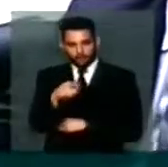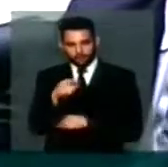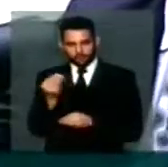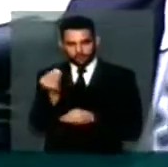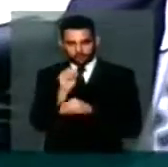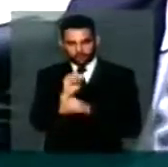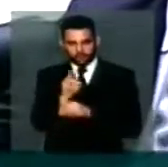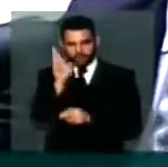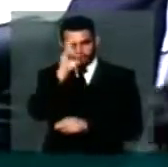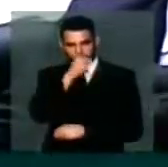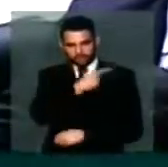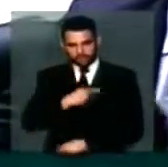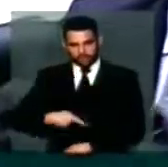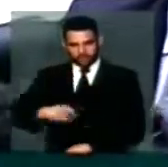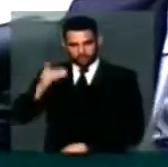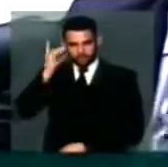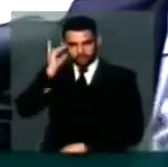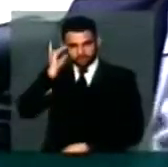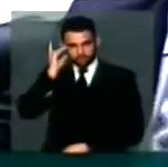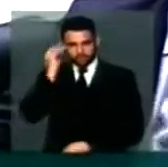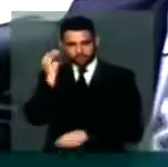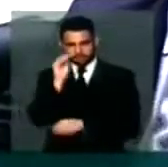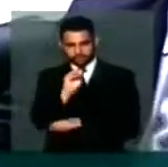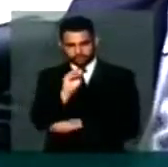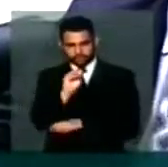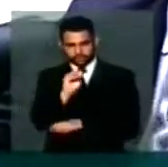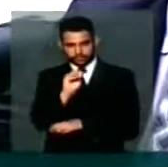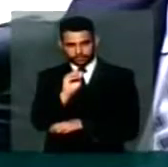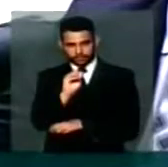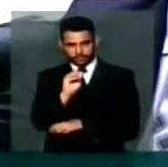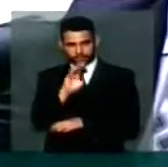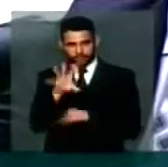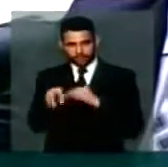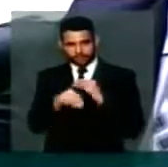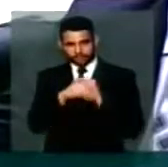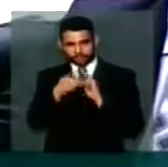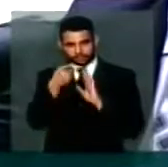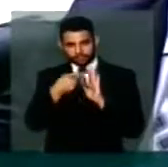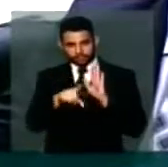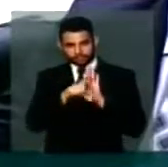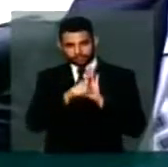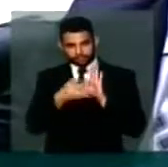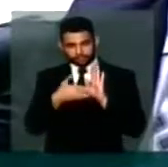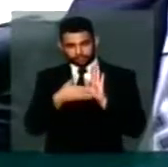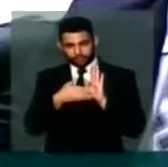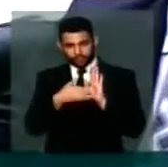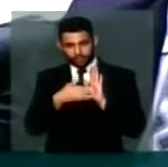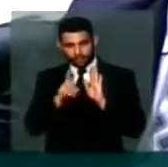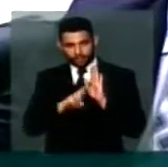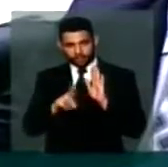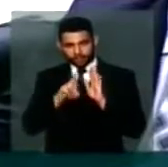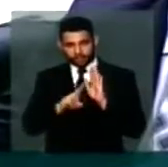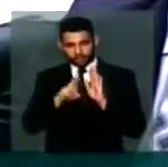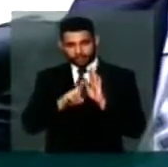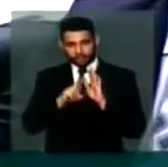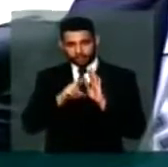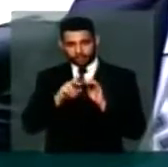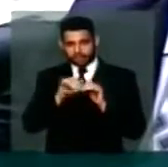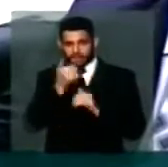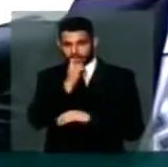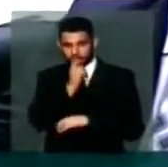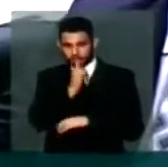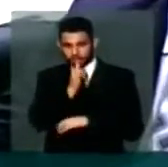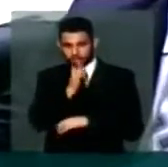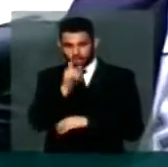colocado por sua excelência a presidenta nesta Medida Provisória a utilização desta